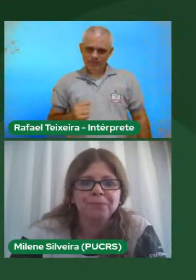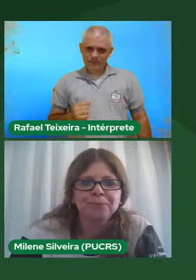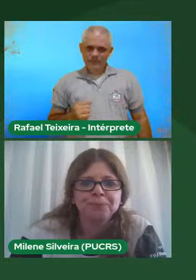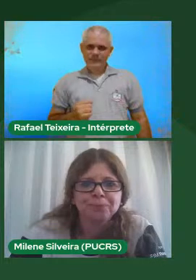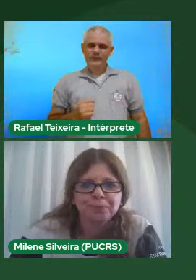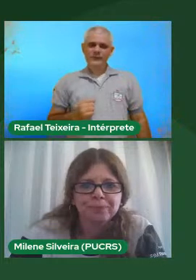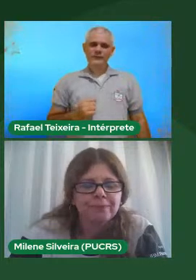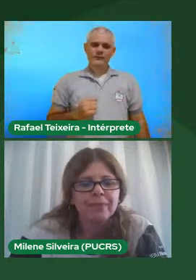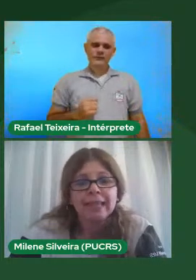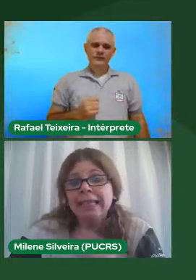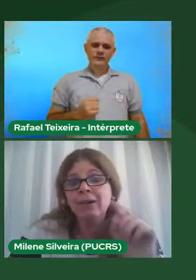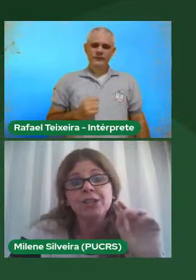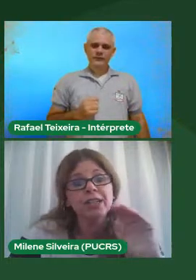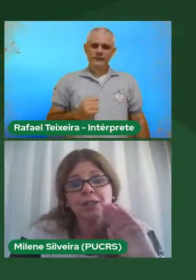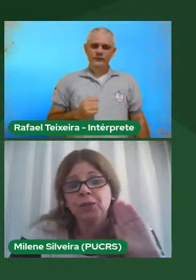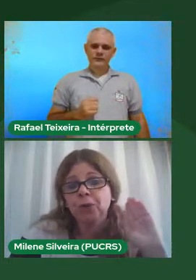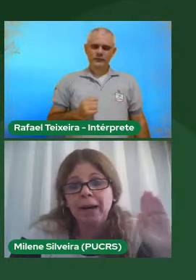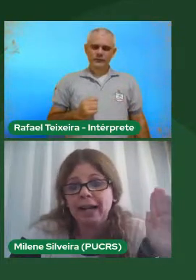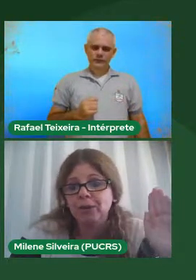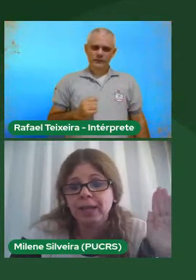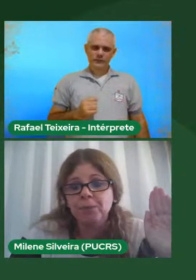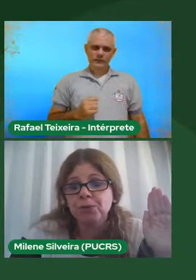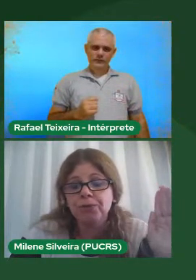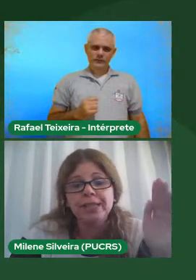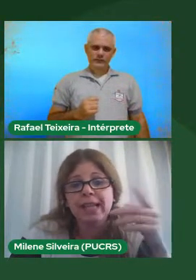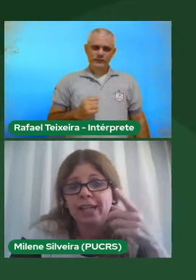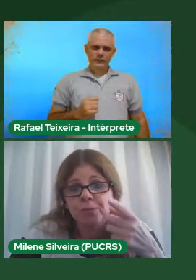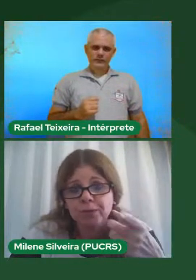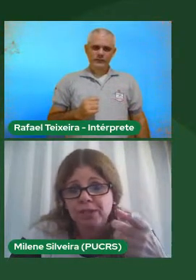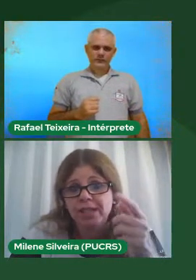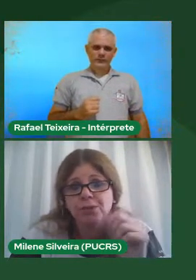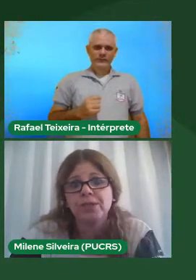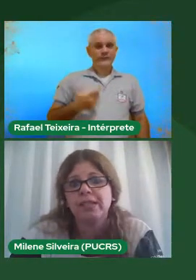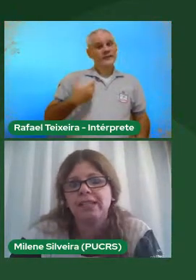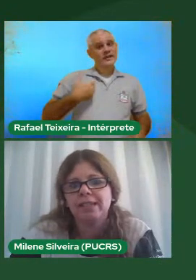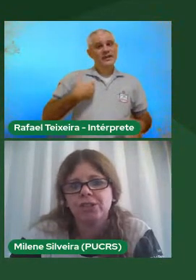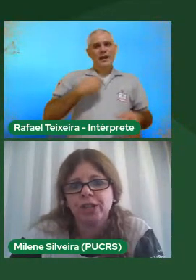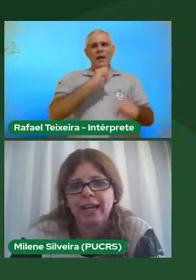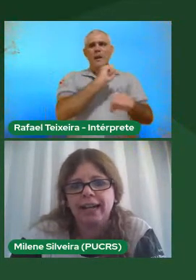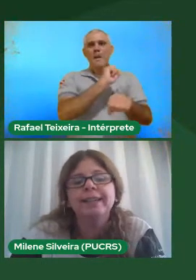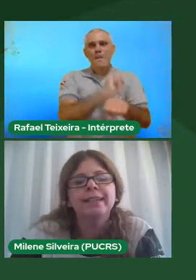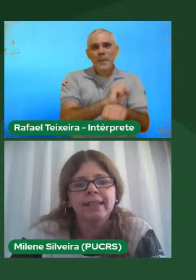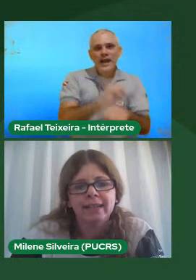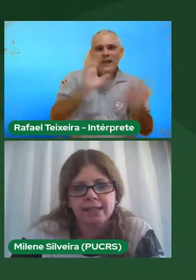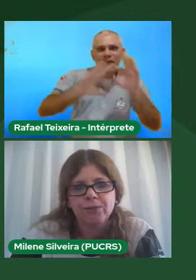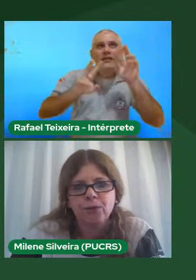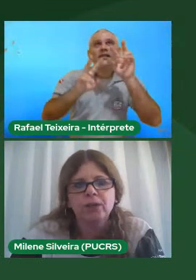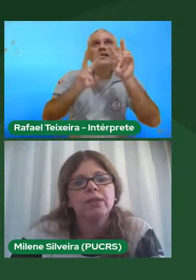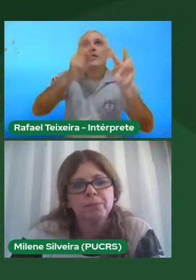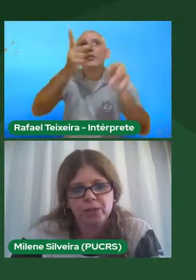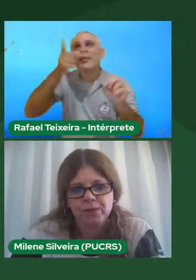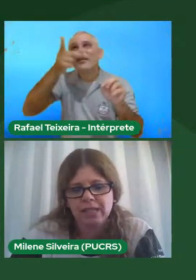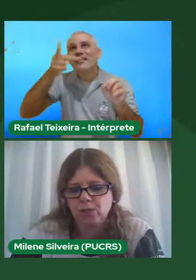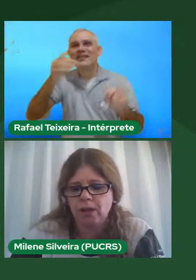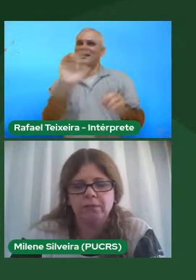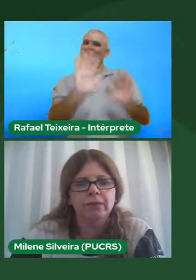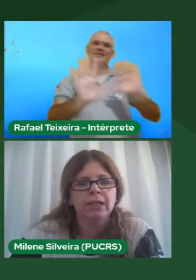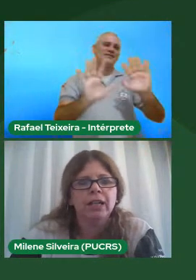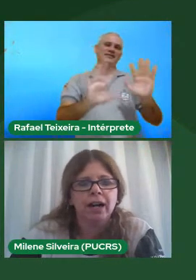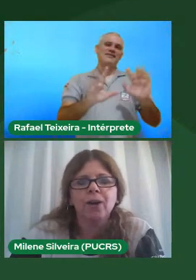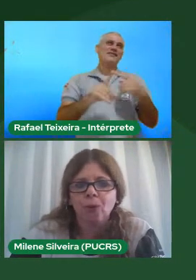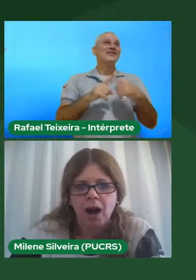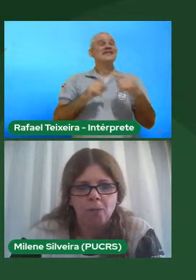frente. Não adianta, eu não vou parar o tempo suficiente para vocês conseguirem se enxergar nessa foto. Depois vocês